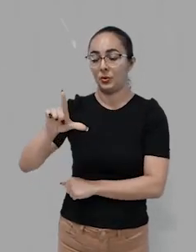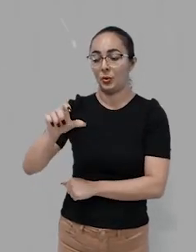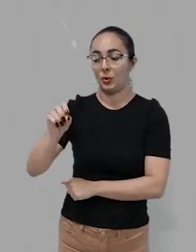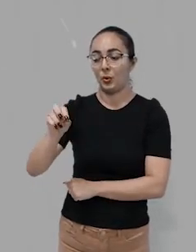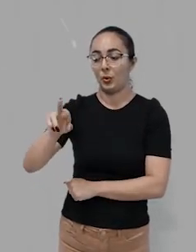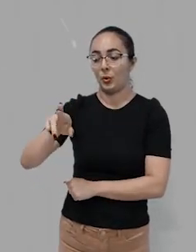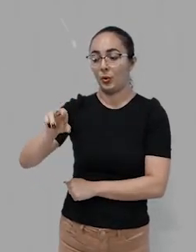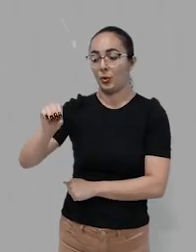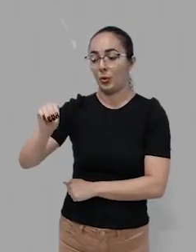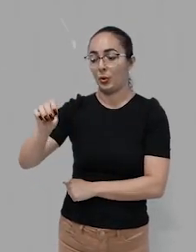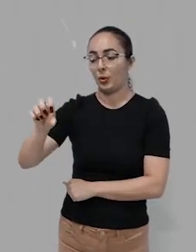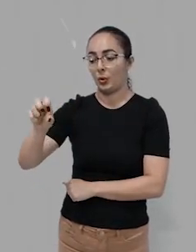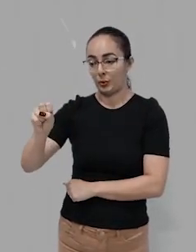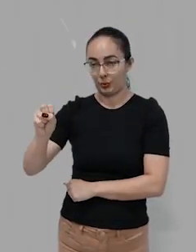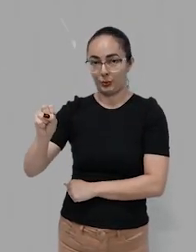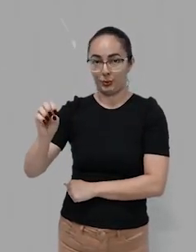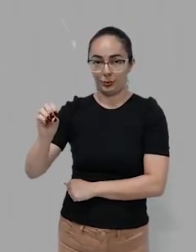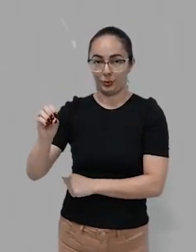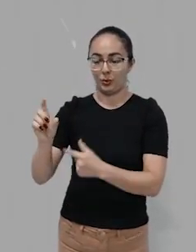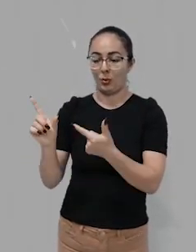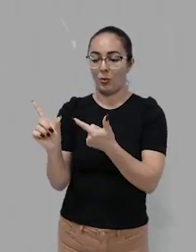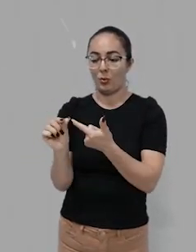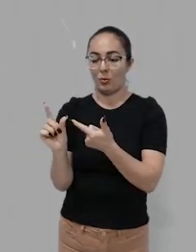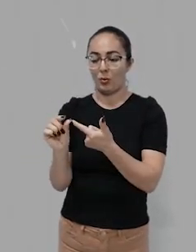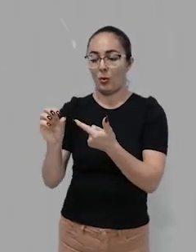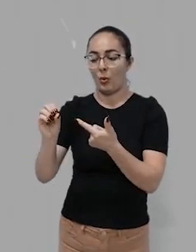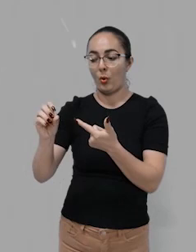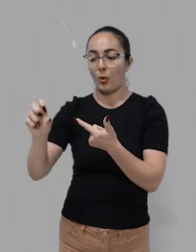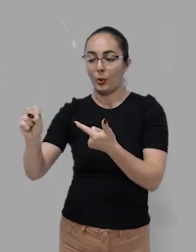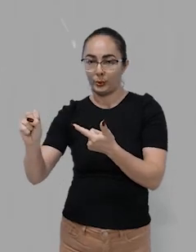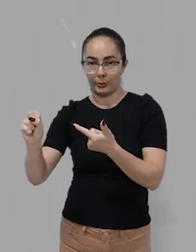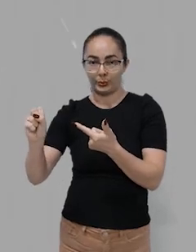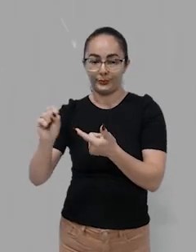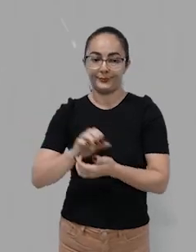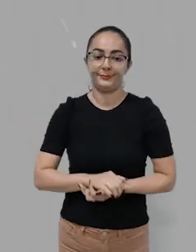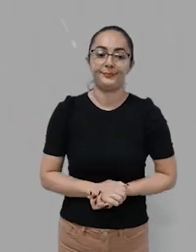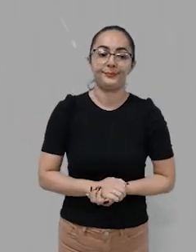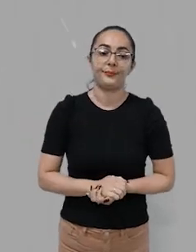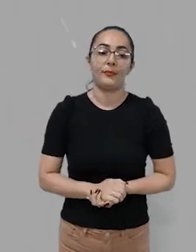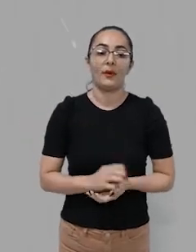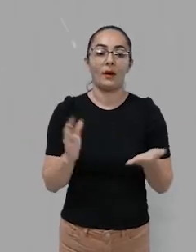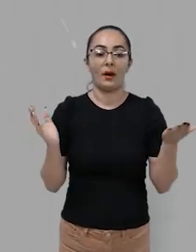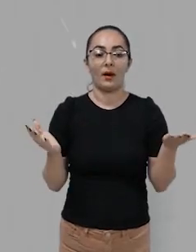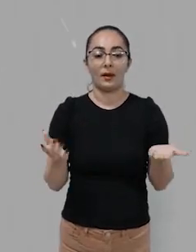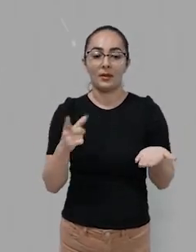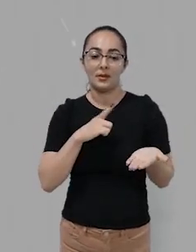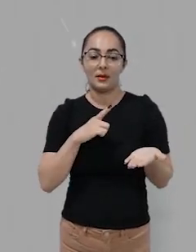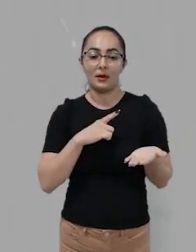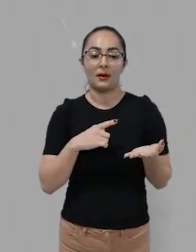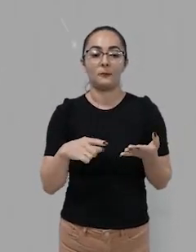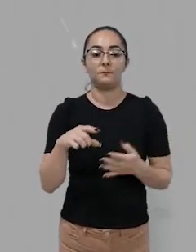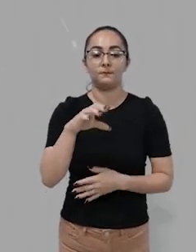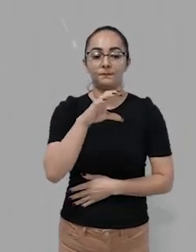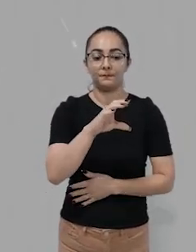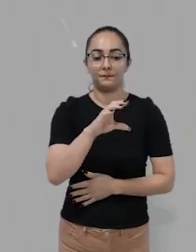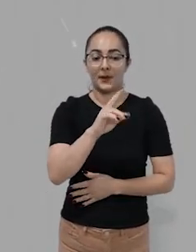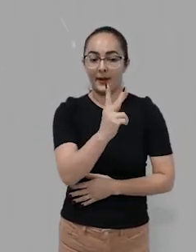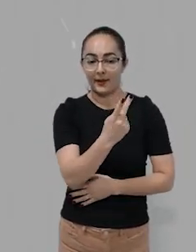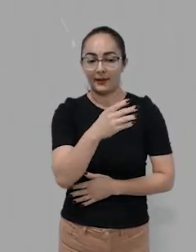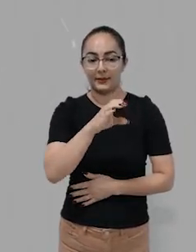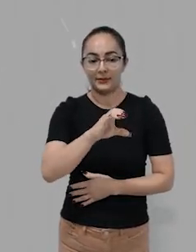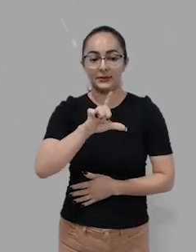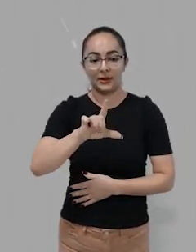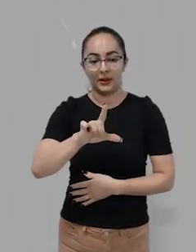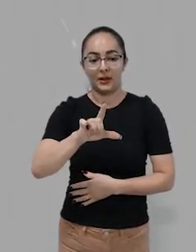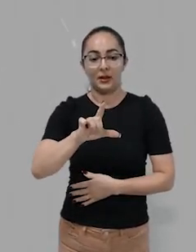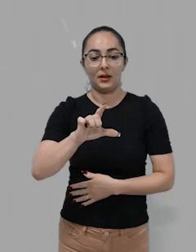Esse ácido ele apresenta 2 oxigênios a menos. Então, eu vou usar o hipo antes do nome do elemento e a